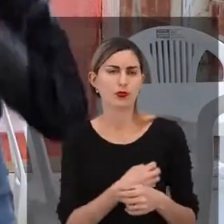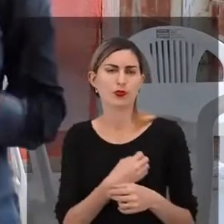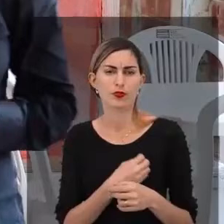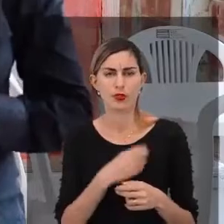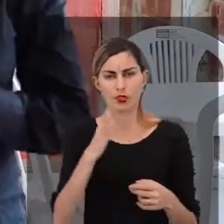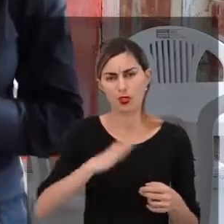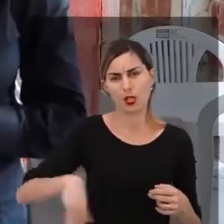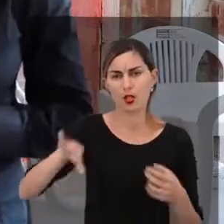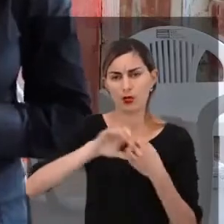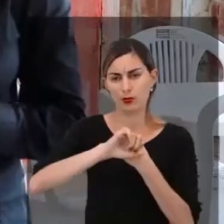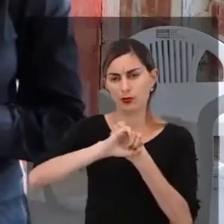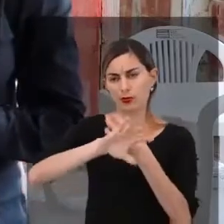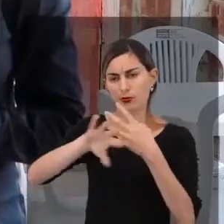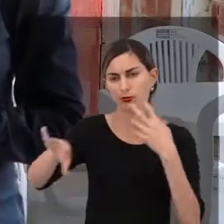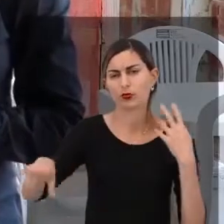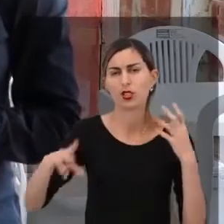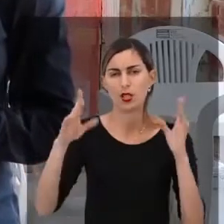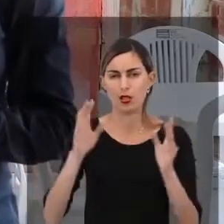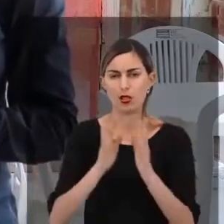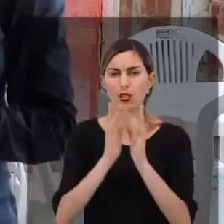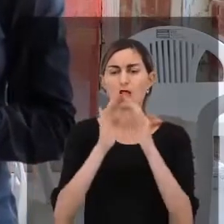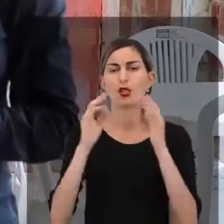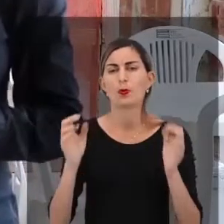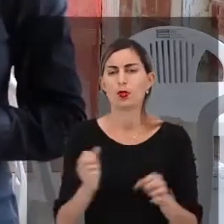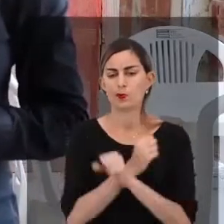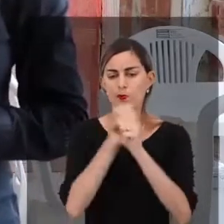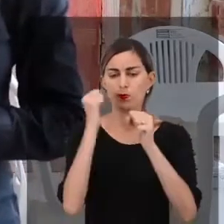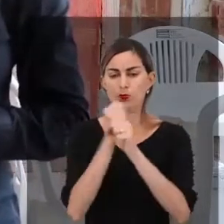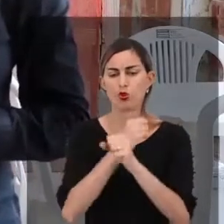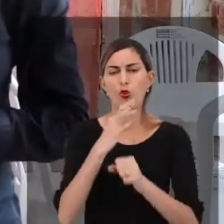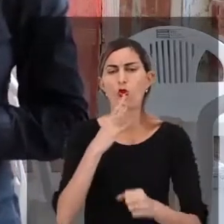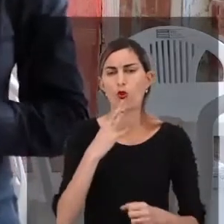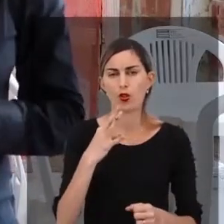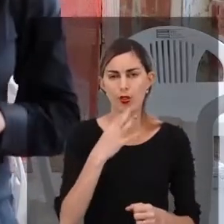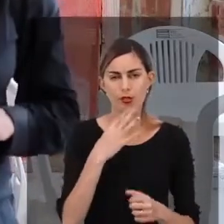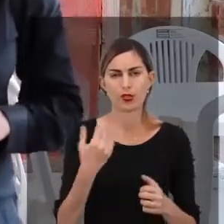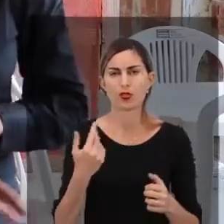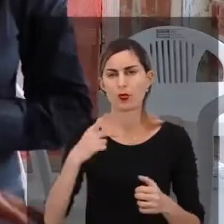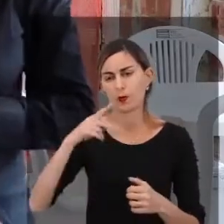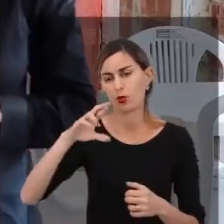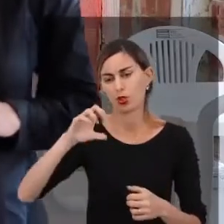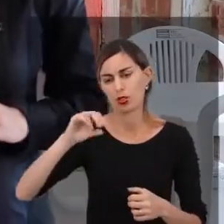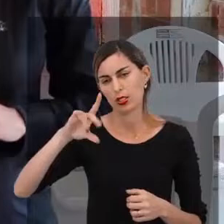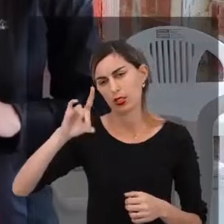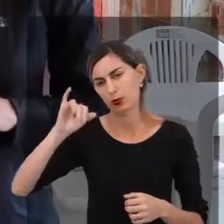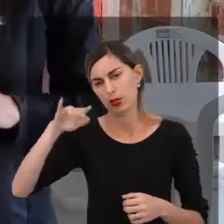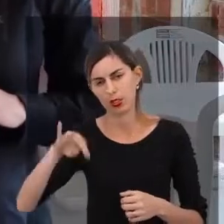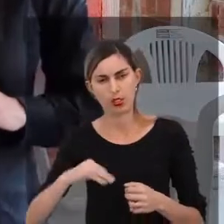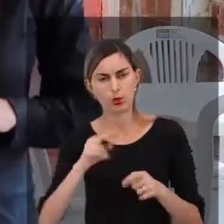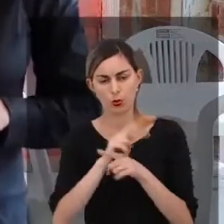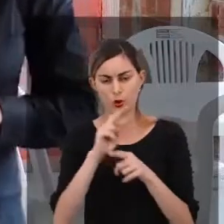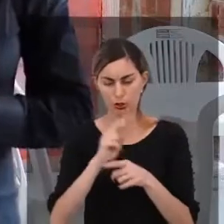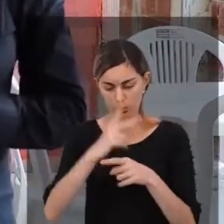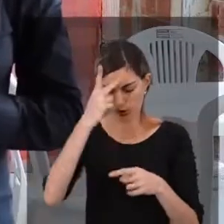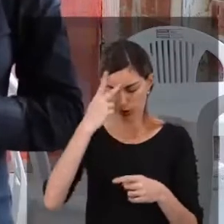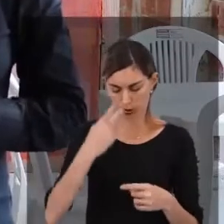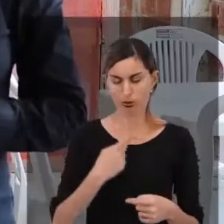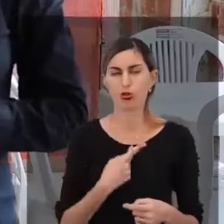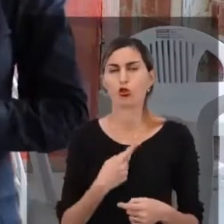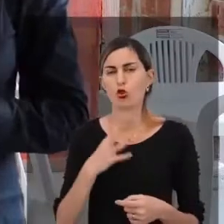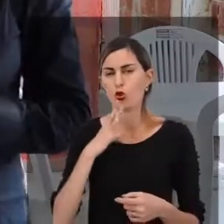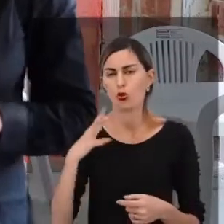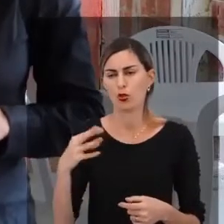vocês que vivenciam a educação à distância, a dinâmica de uma obra, de conhecer tudo que é procedimento, conhecer as